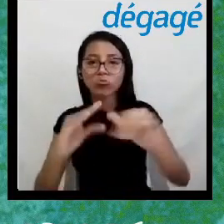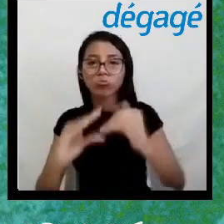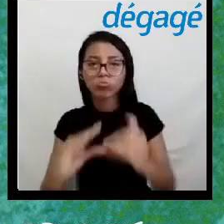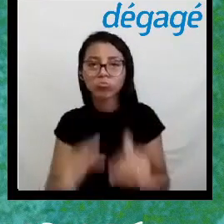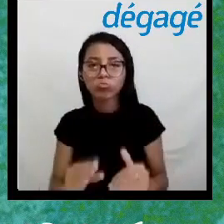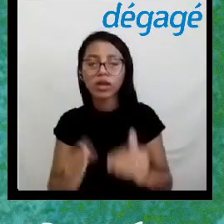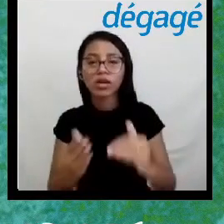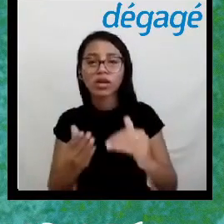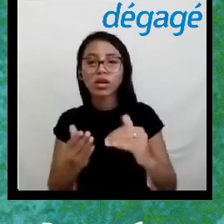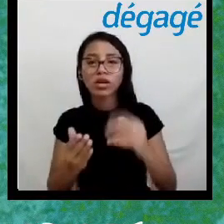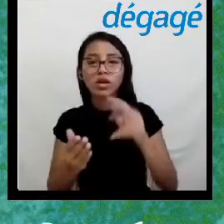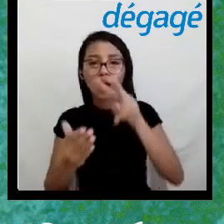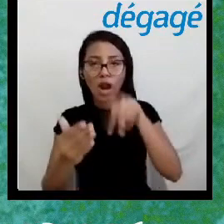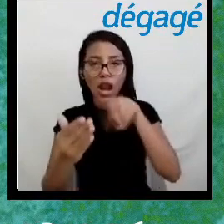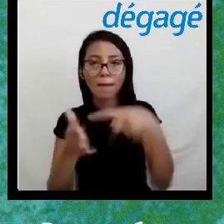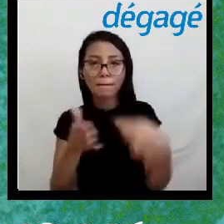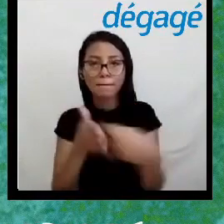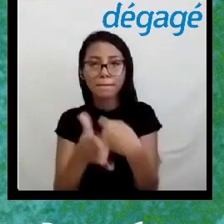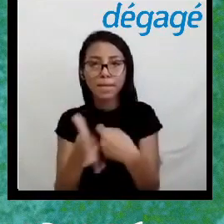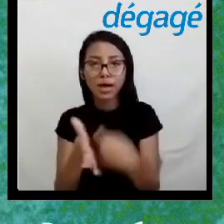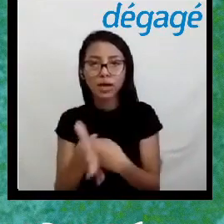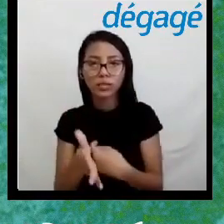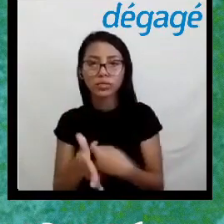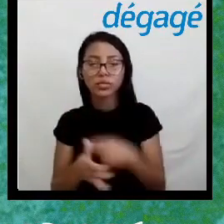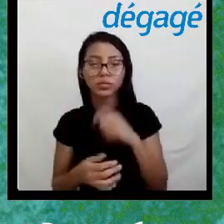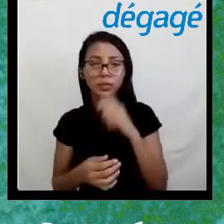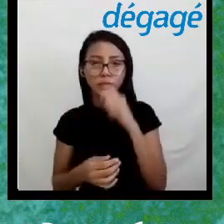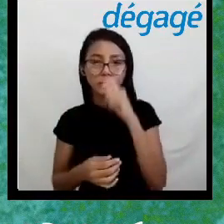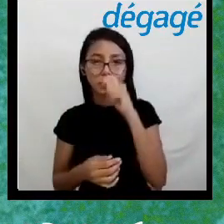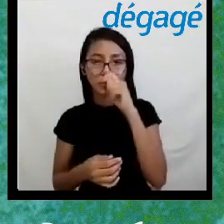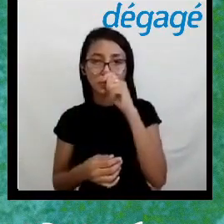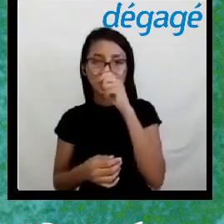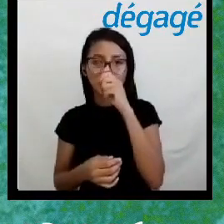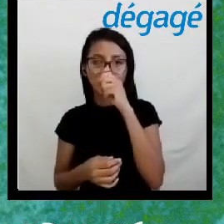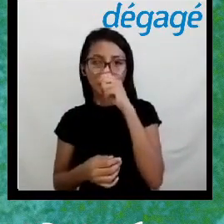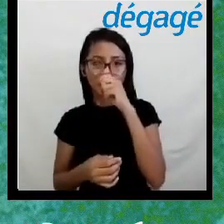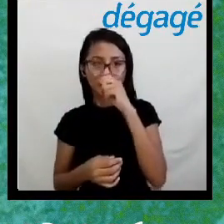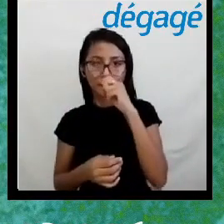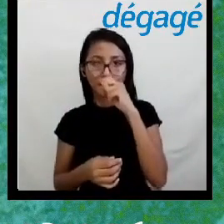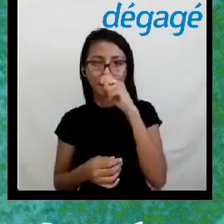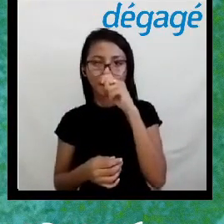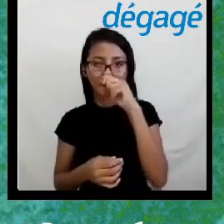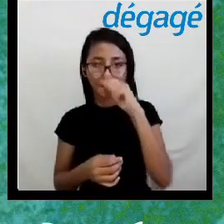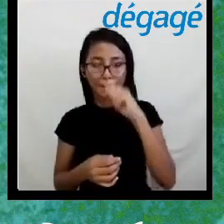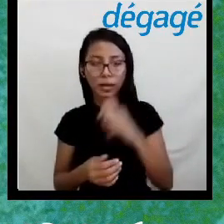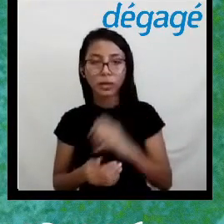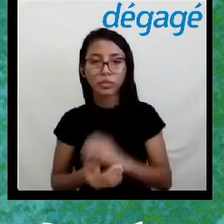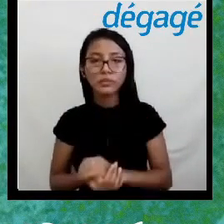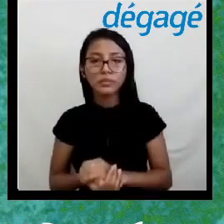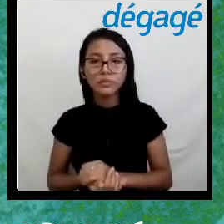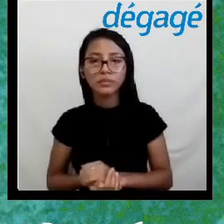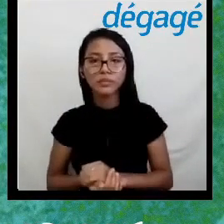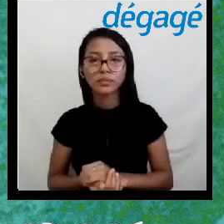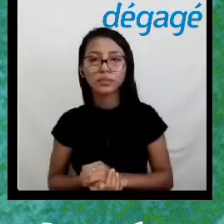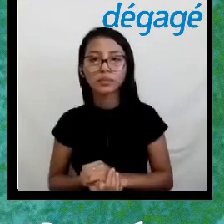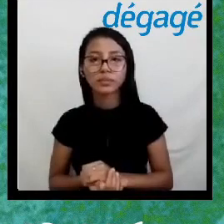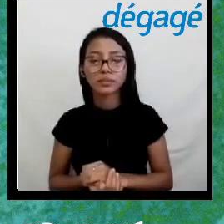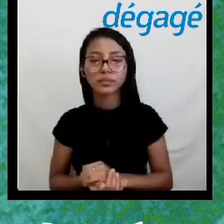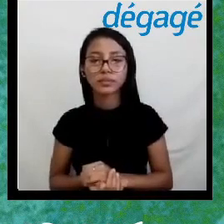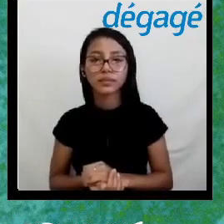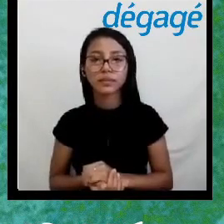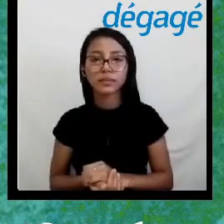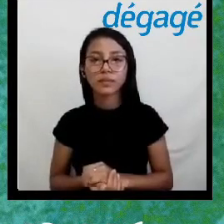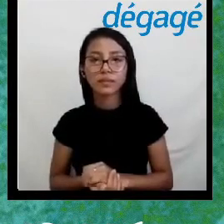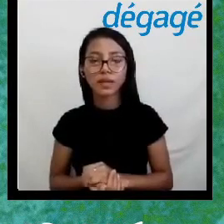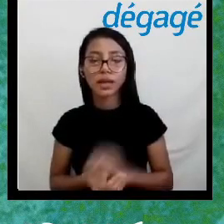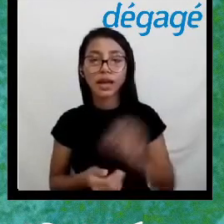vocês. Eu queria fazer os comentários primeiro durante a palestra da Tavi e da Aline, que fizeram esse ping-pong